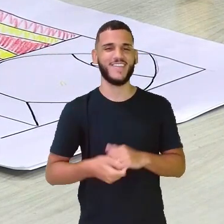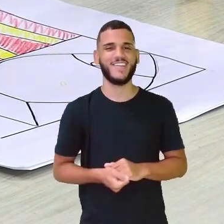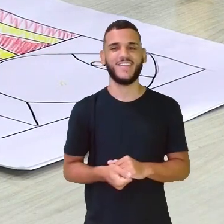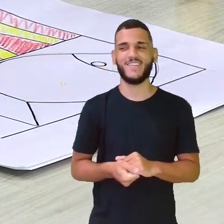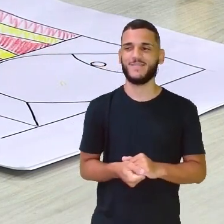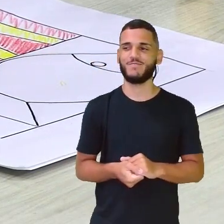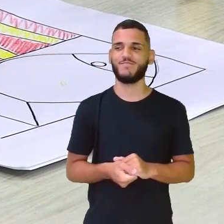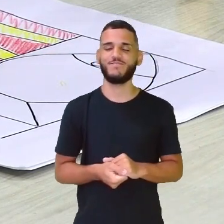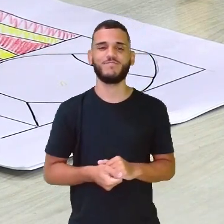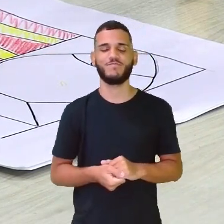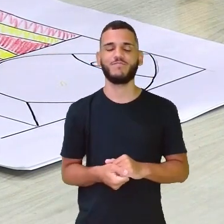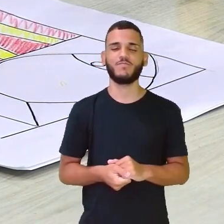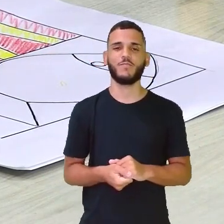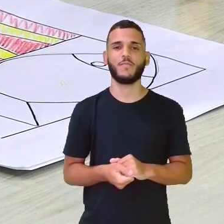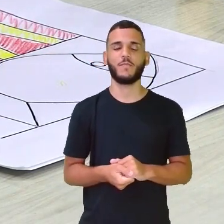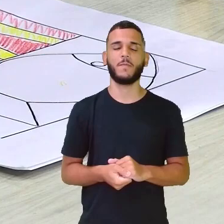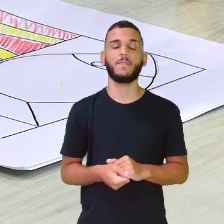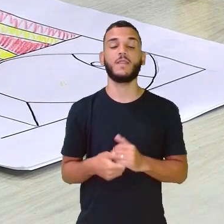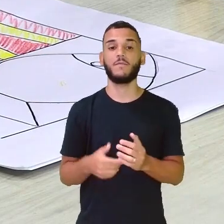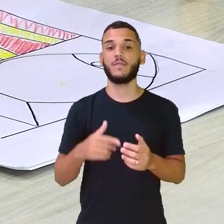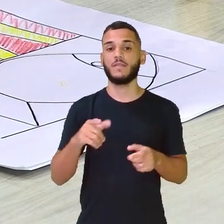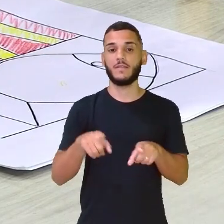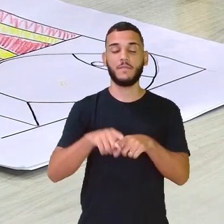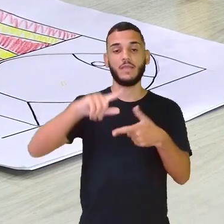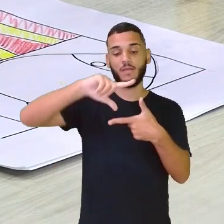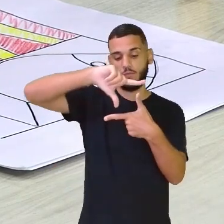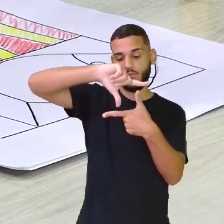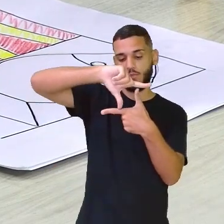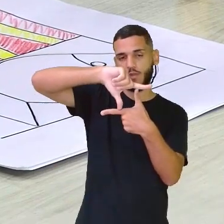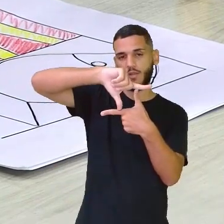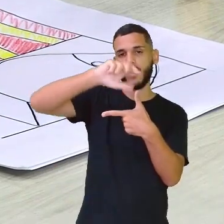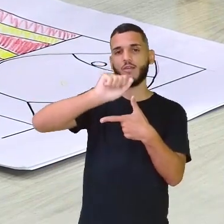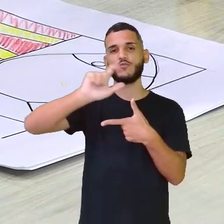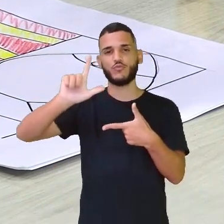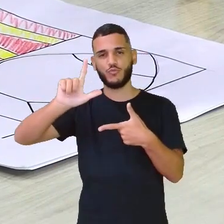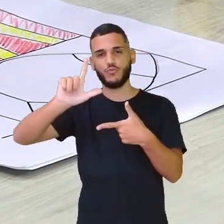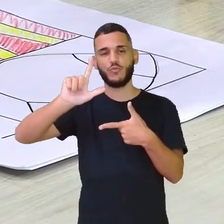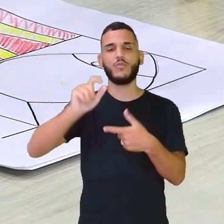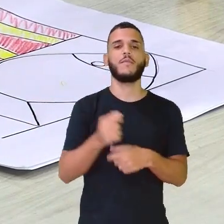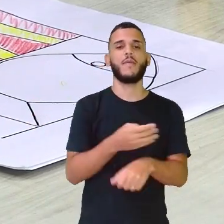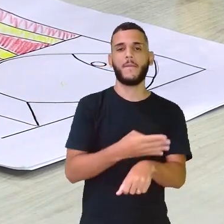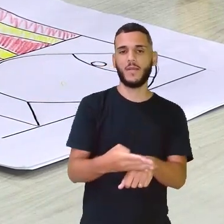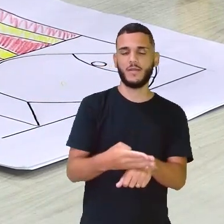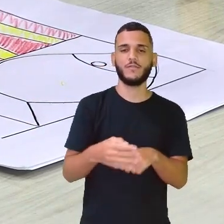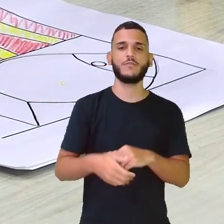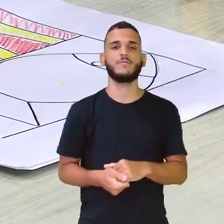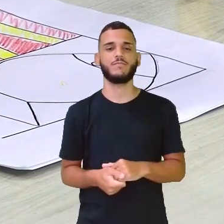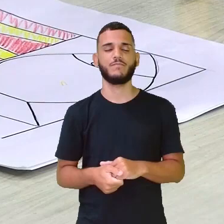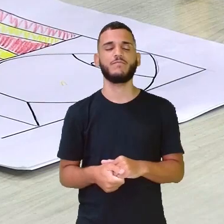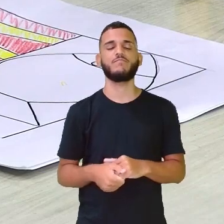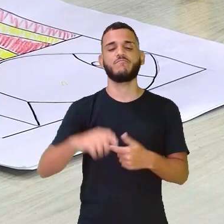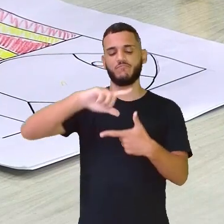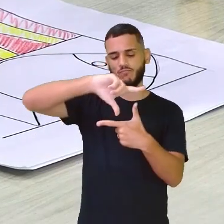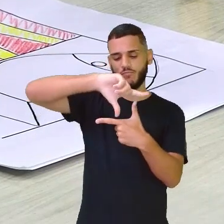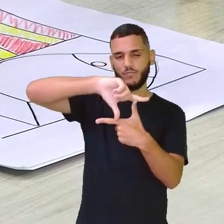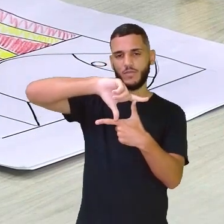ele resolveu colocar quadrado azul, quadrado branco, sempre intercalando. Quadrado